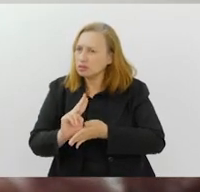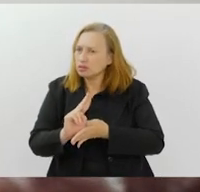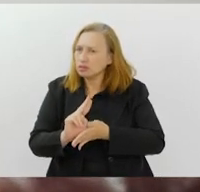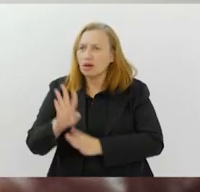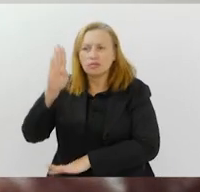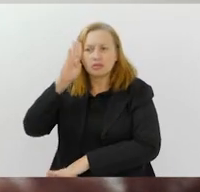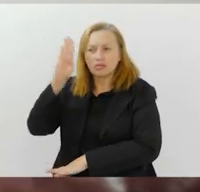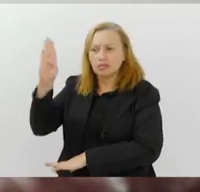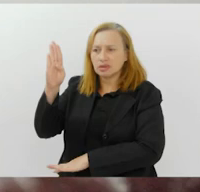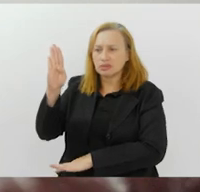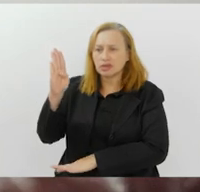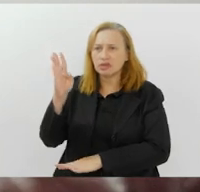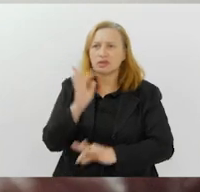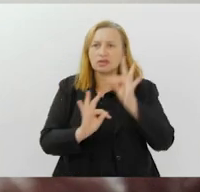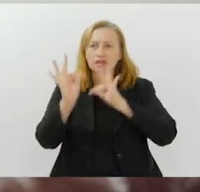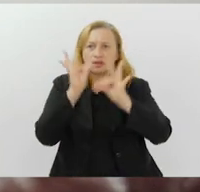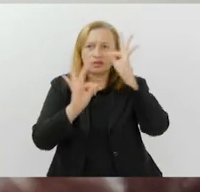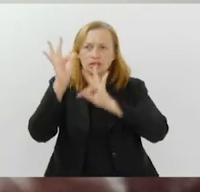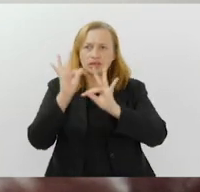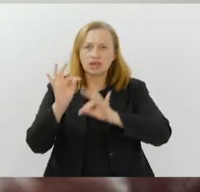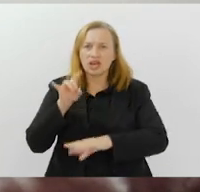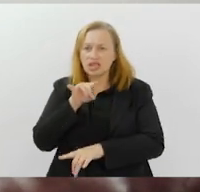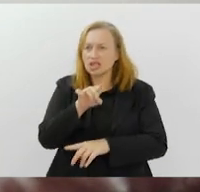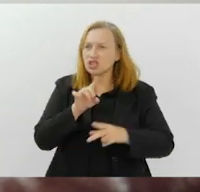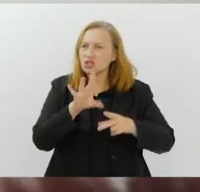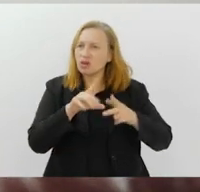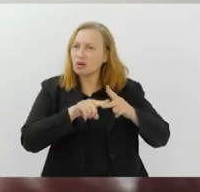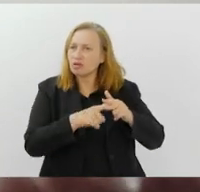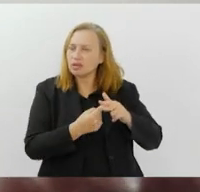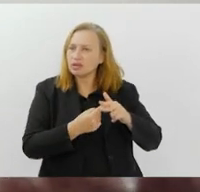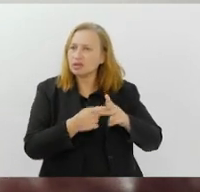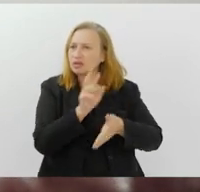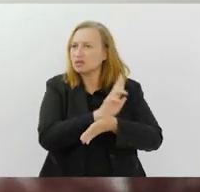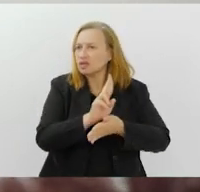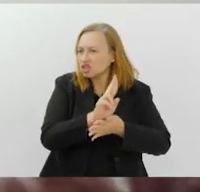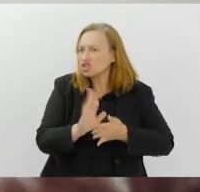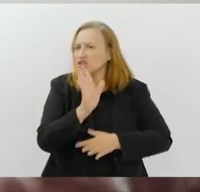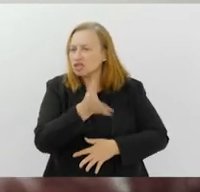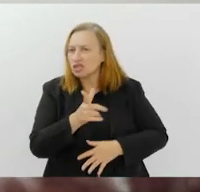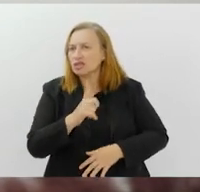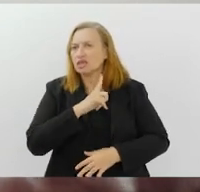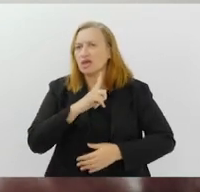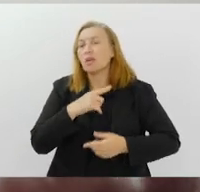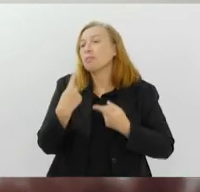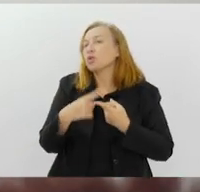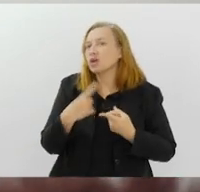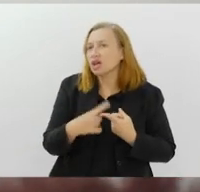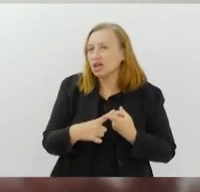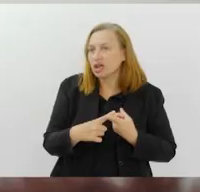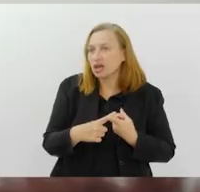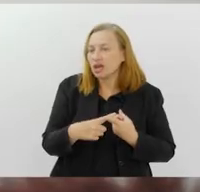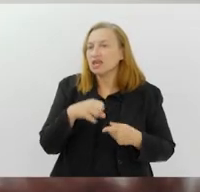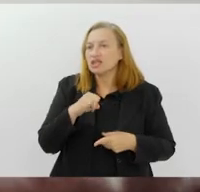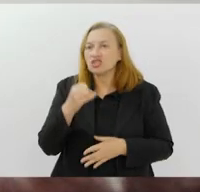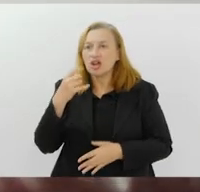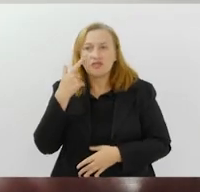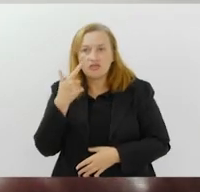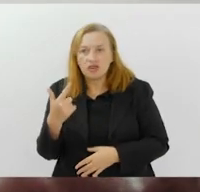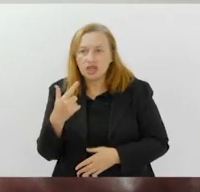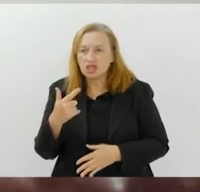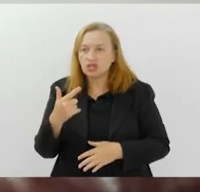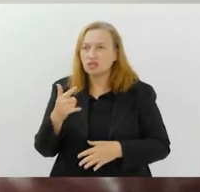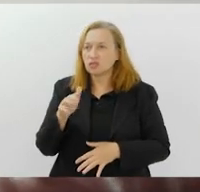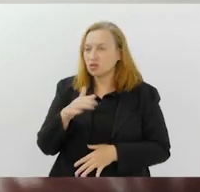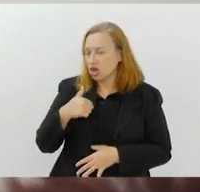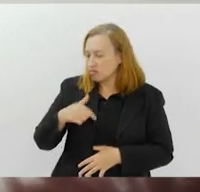a principal tecnologia na verdade essa aqui é só um aperfeiçoamento do racismo que já existia porque se eu já vejo essa abordagem desde